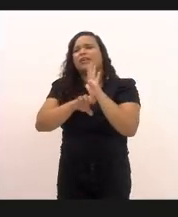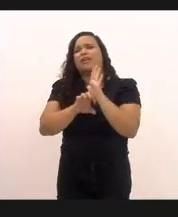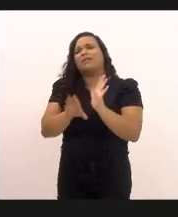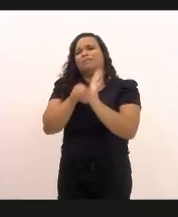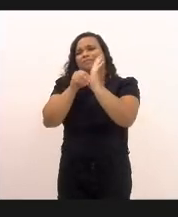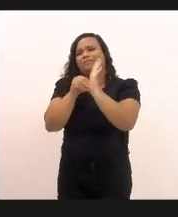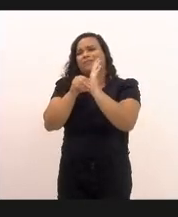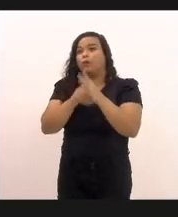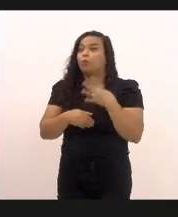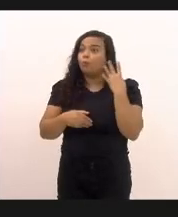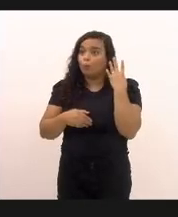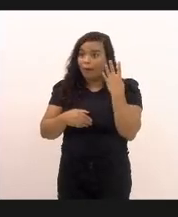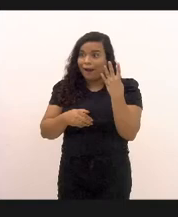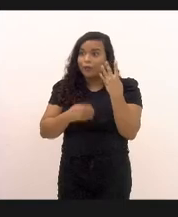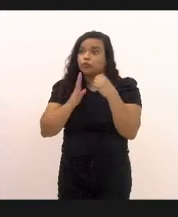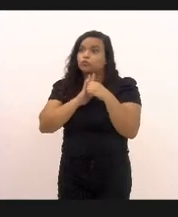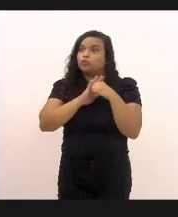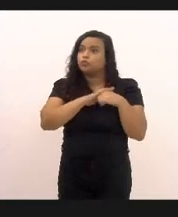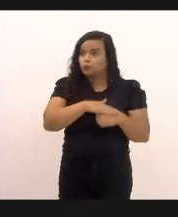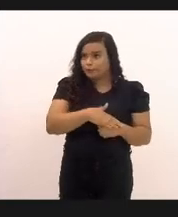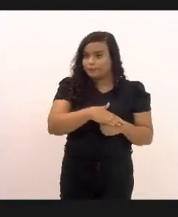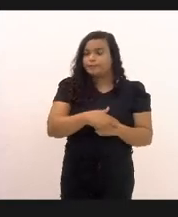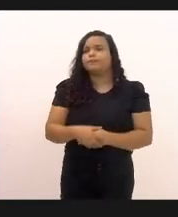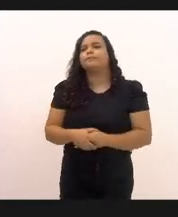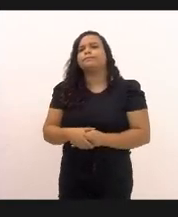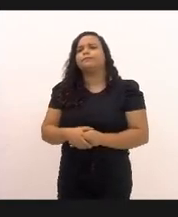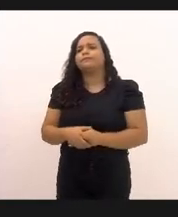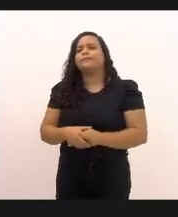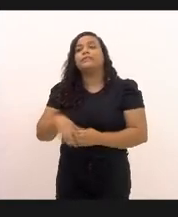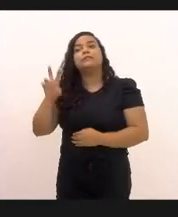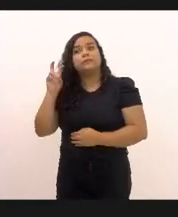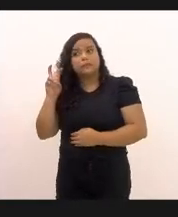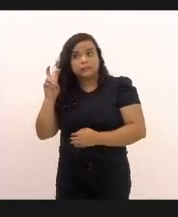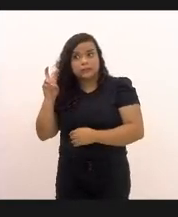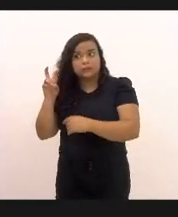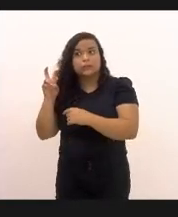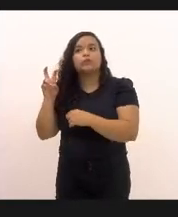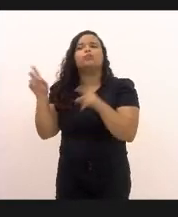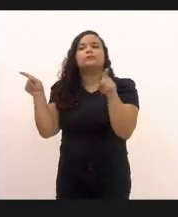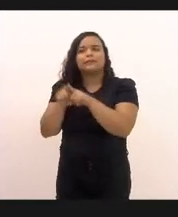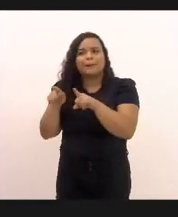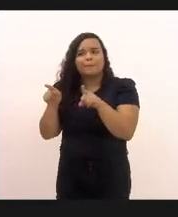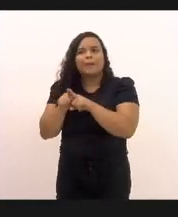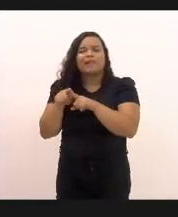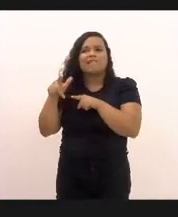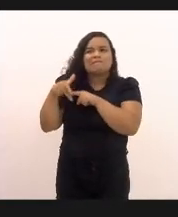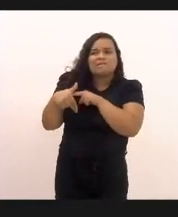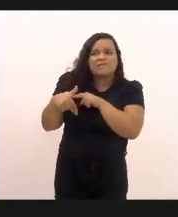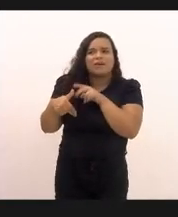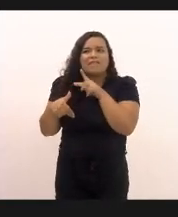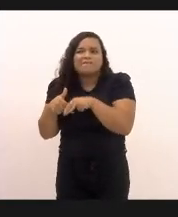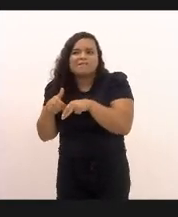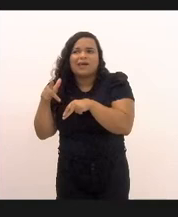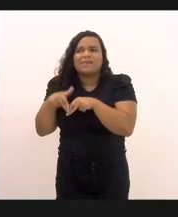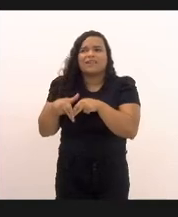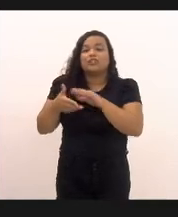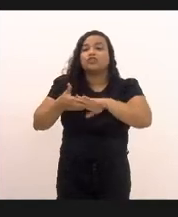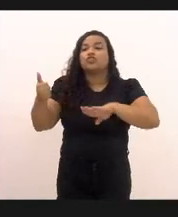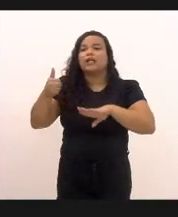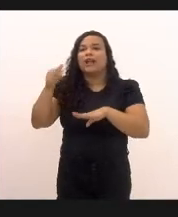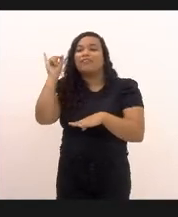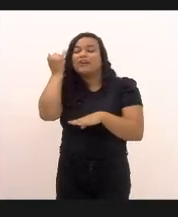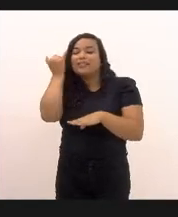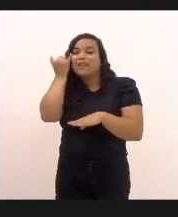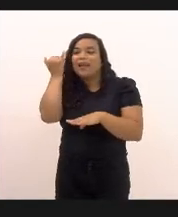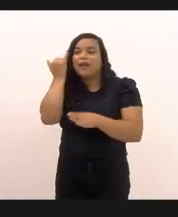4 supressivas, e as outras 5 também mutilavam e desvirtuavam a ideia original do